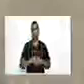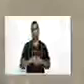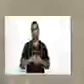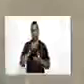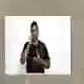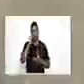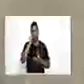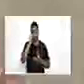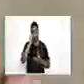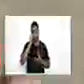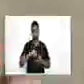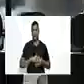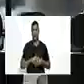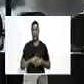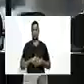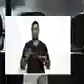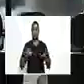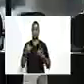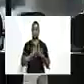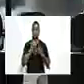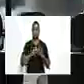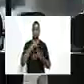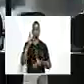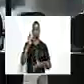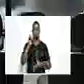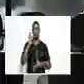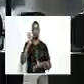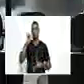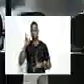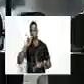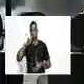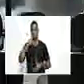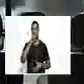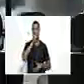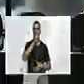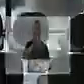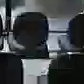aí pra pergunta Vereador tot depois o